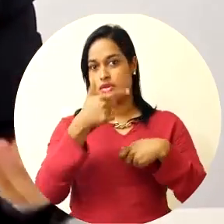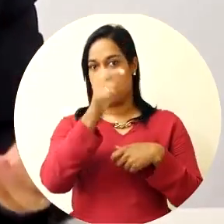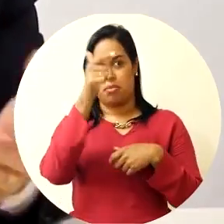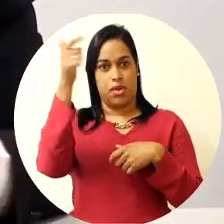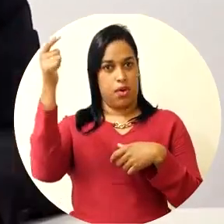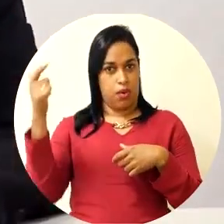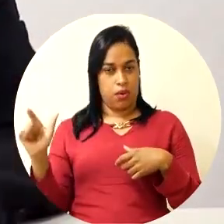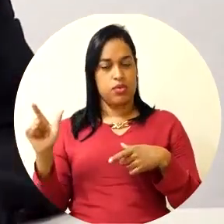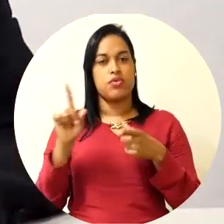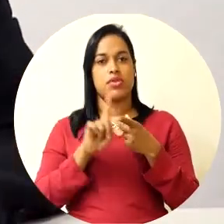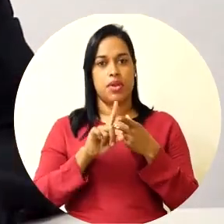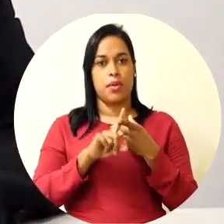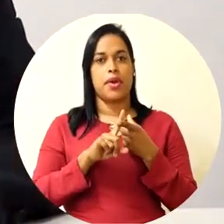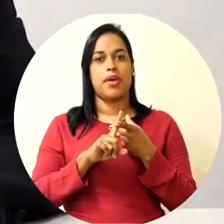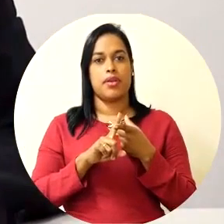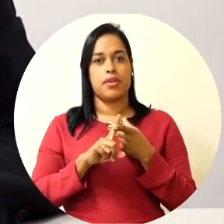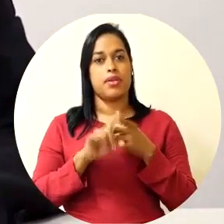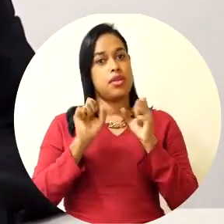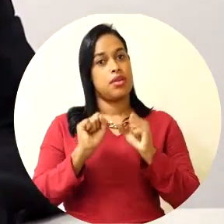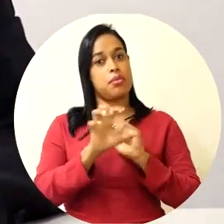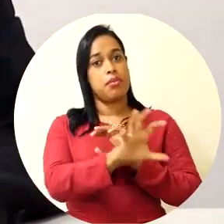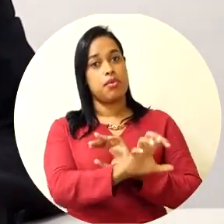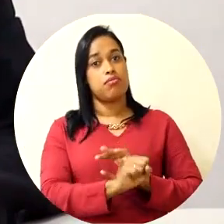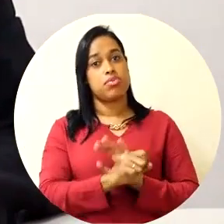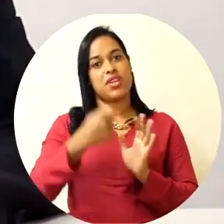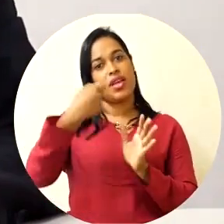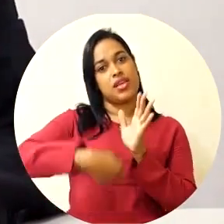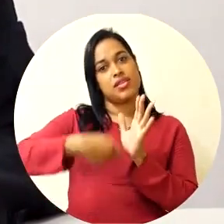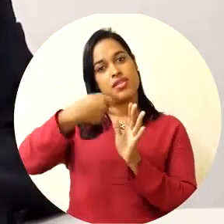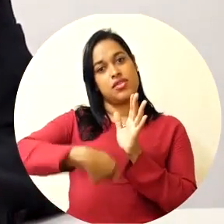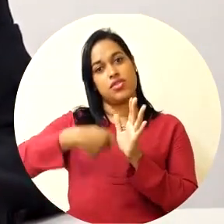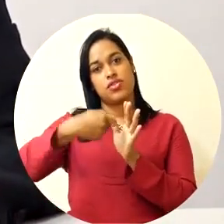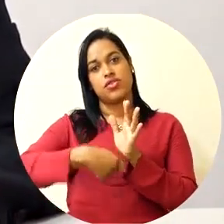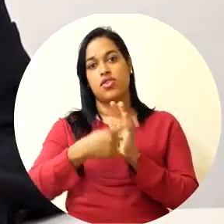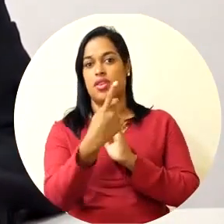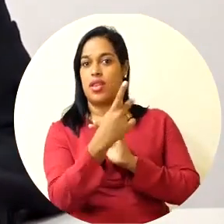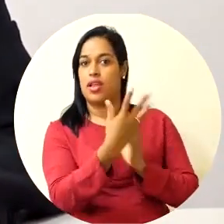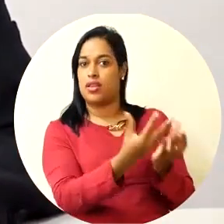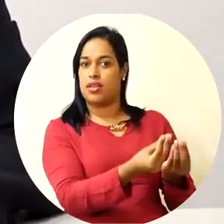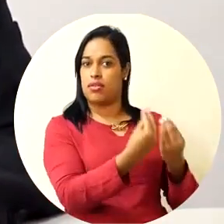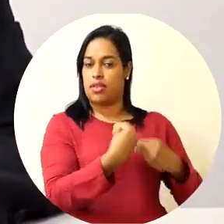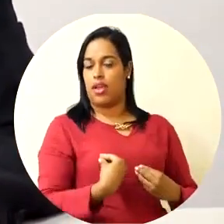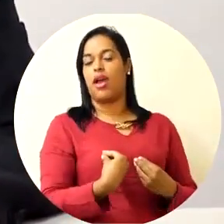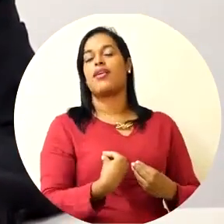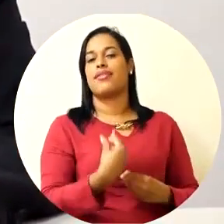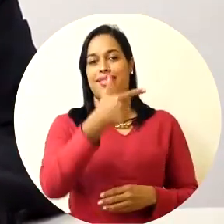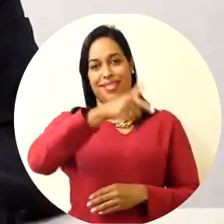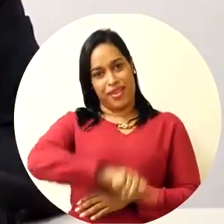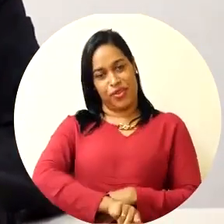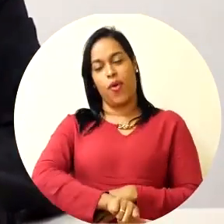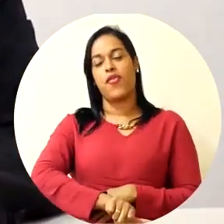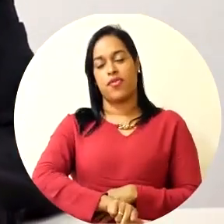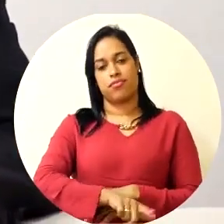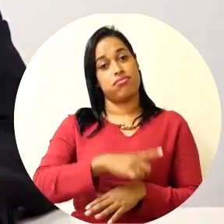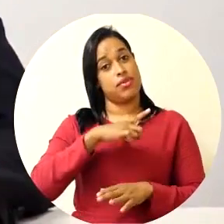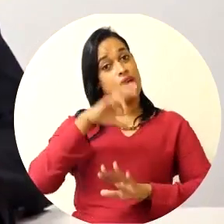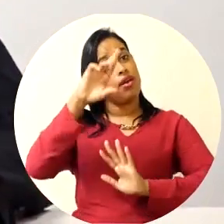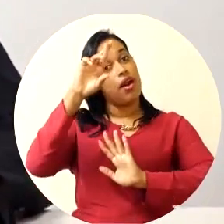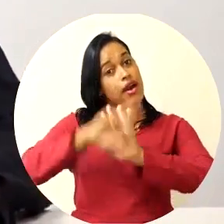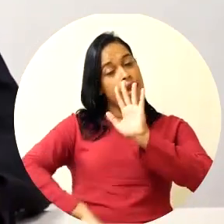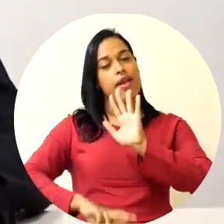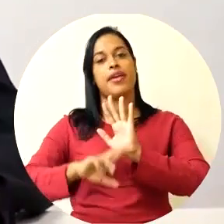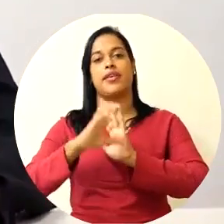pode precisar para outras situações e que ele poderá exigir do empregador que ele devolva.